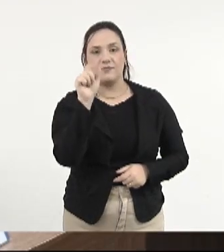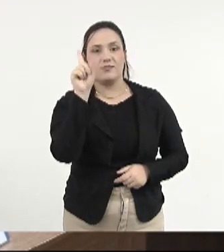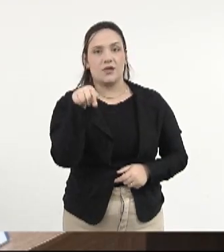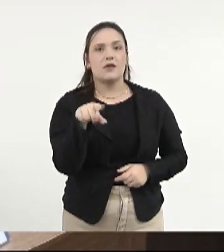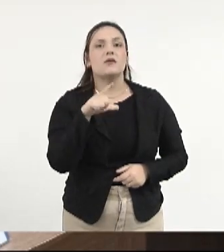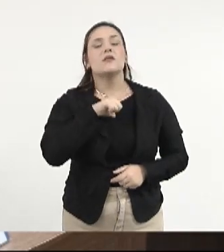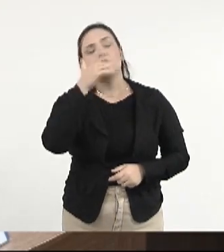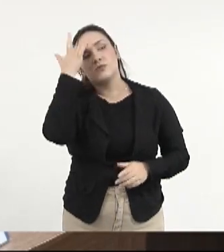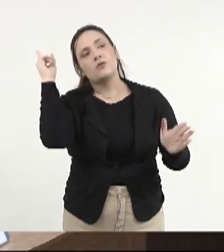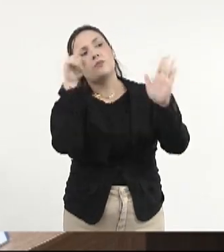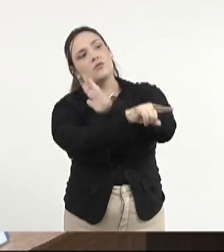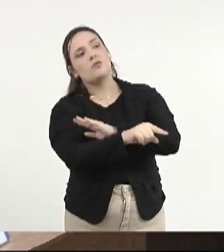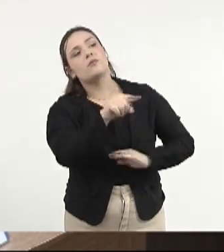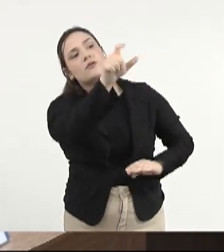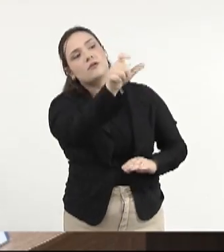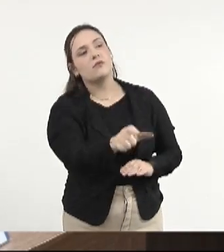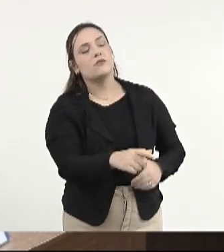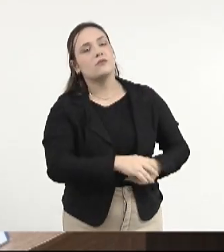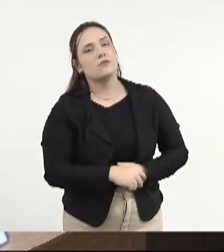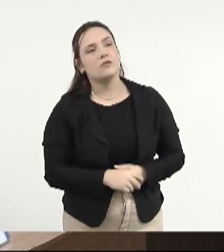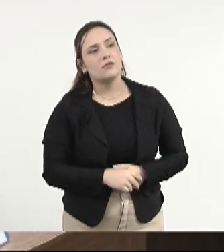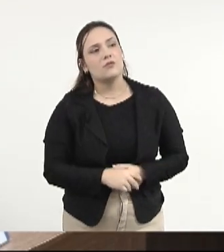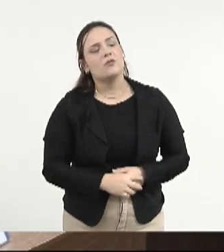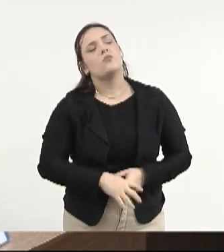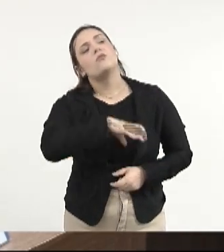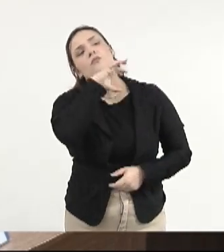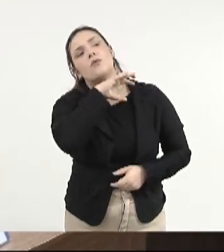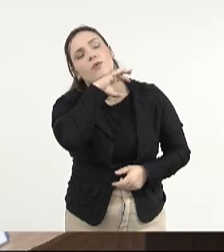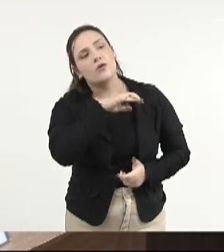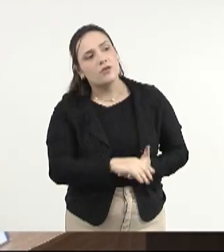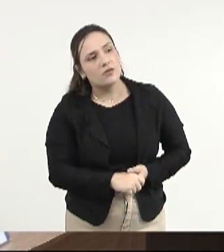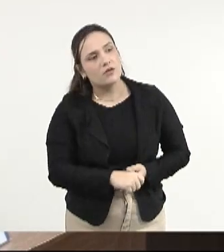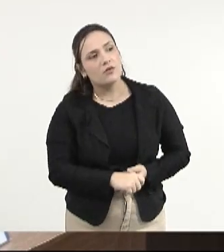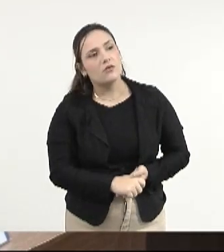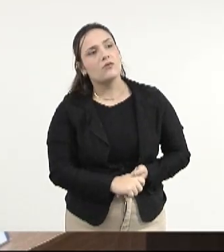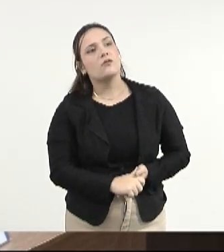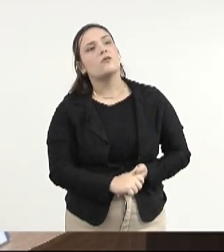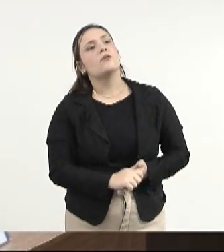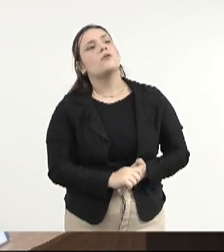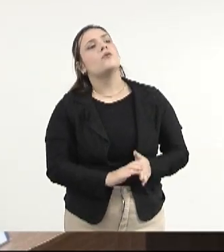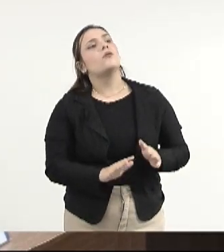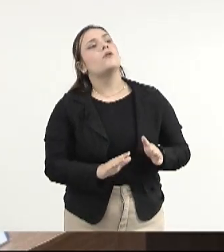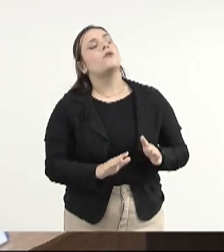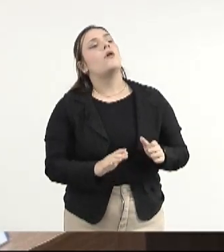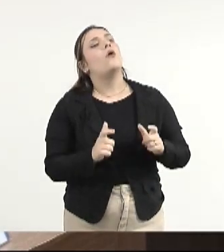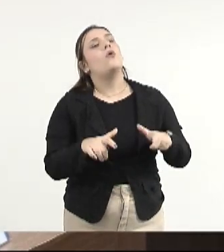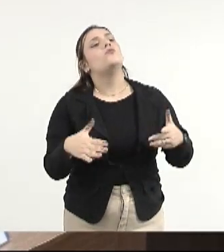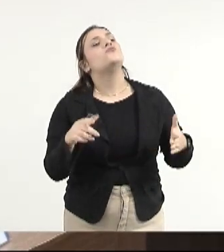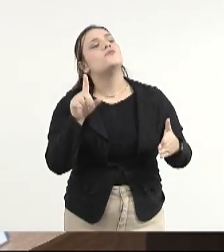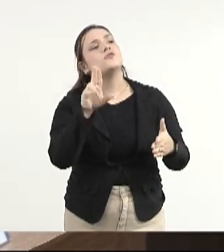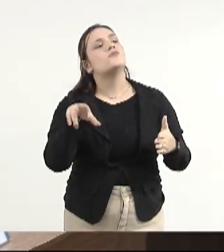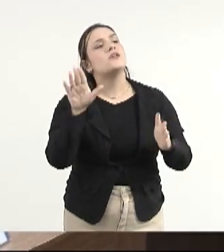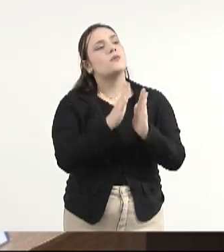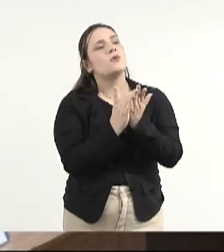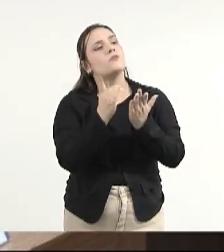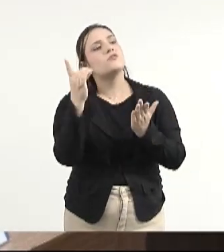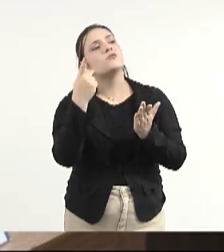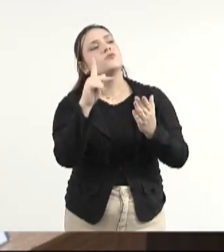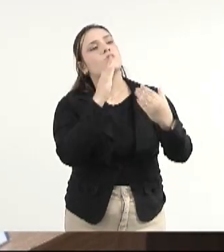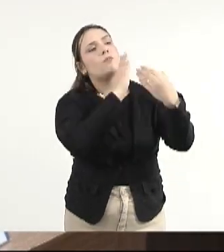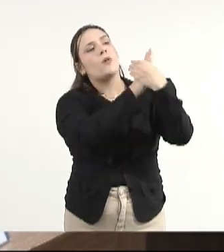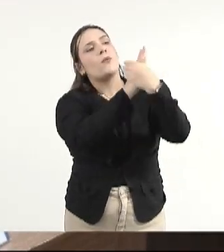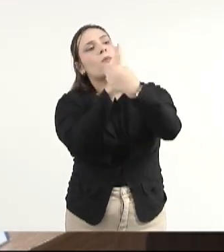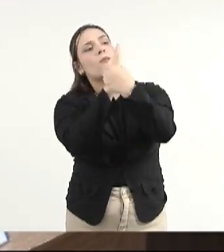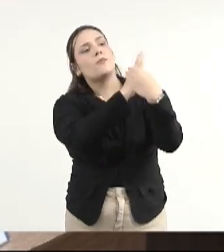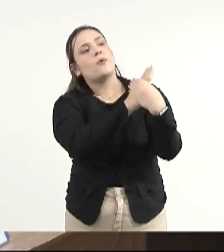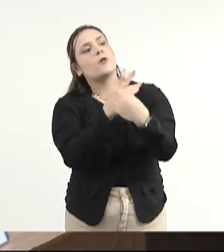ele, deputado Paulo Corrêa, Rui Barbosa, em que lugar que você colocaria a Bíblia na sua biblioteca? Olha o